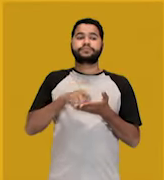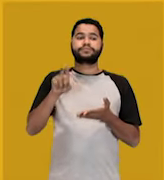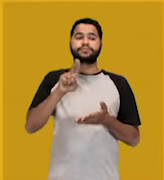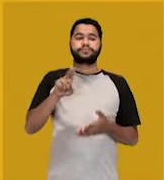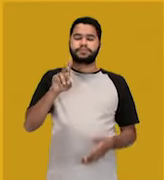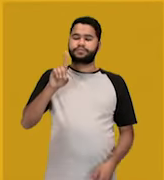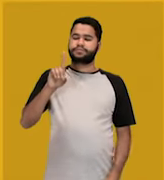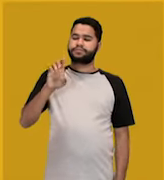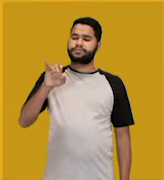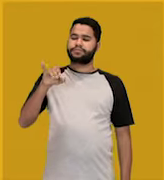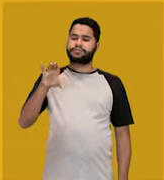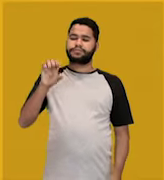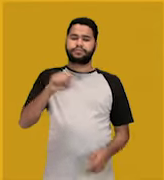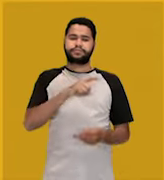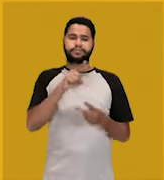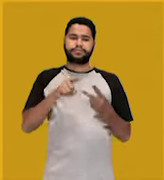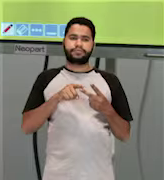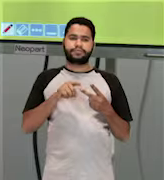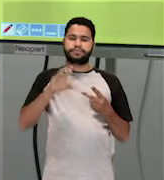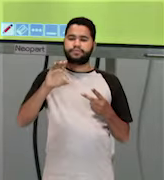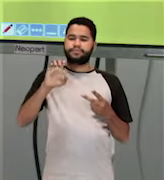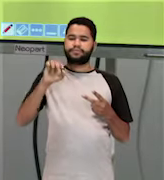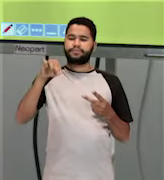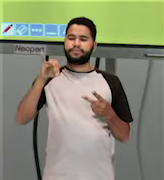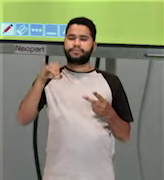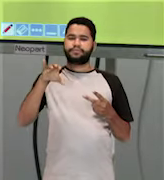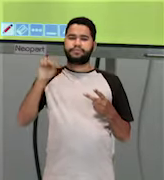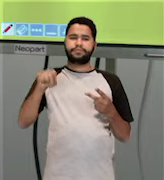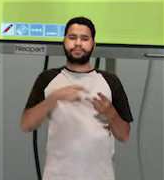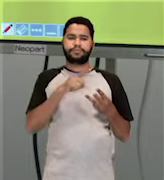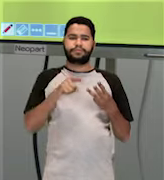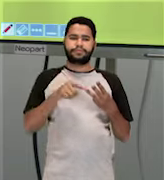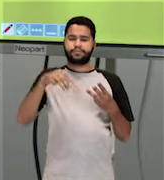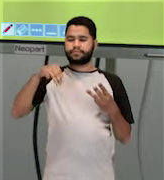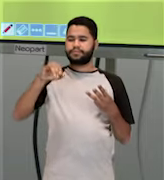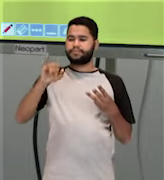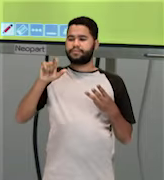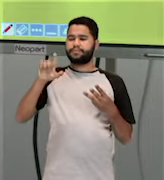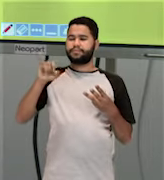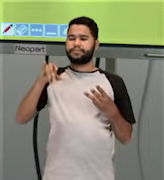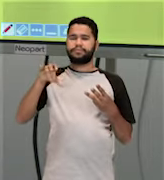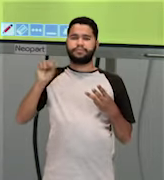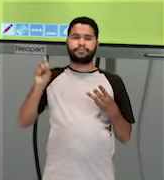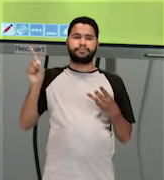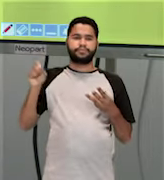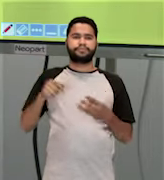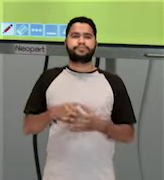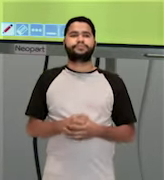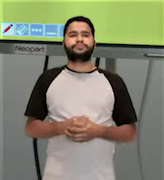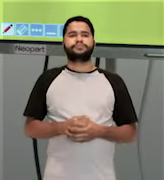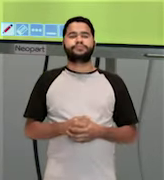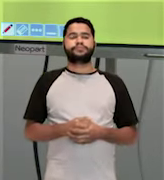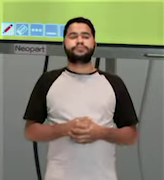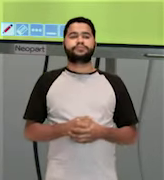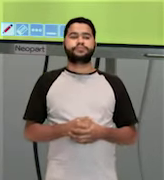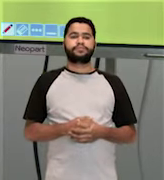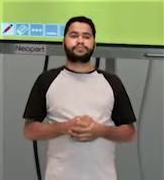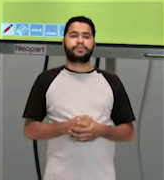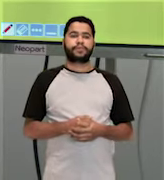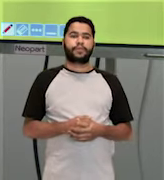décimos, centésimos e milésimos. Por exemplo, veja isso aqui. Aqui está escrito